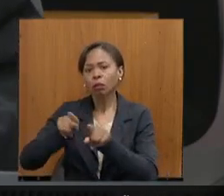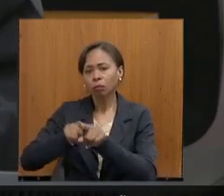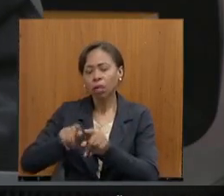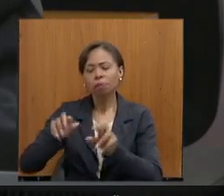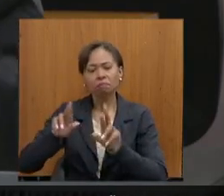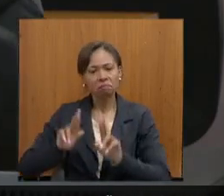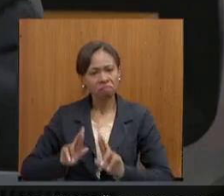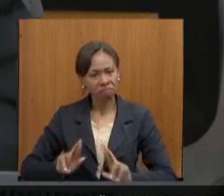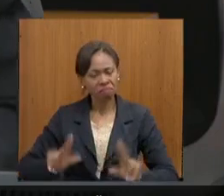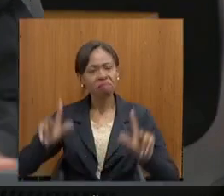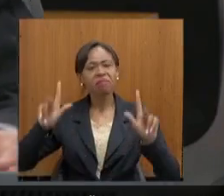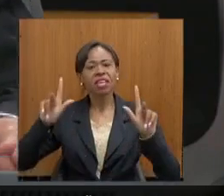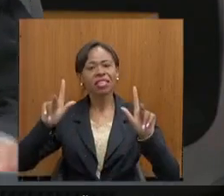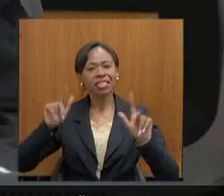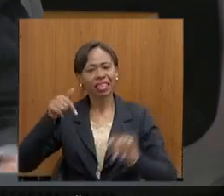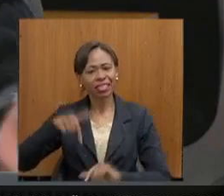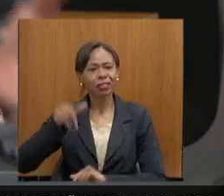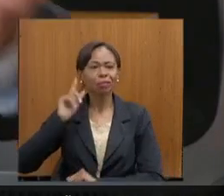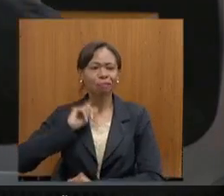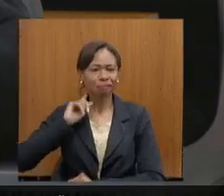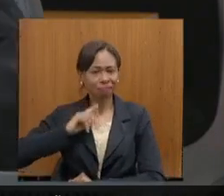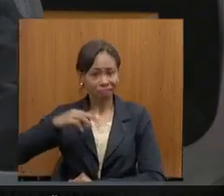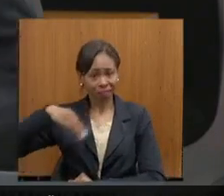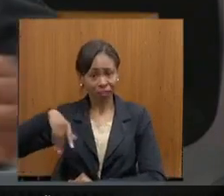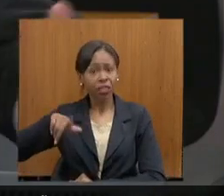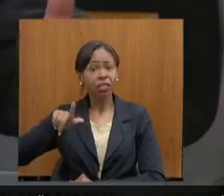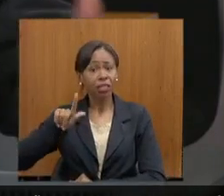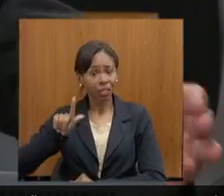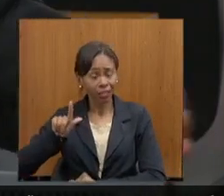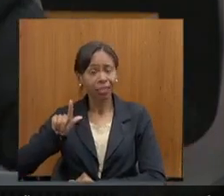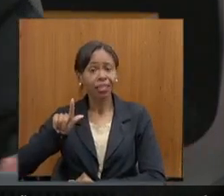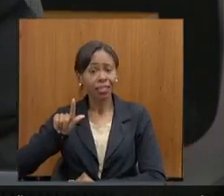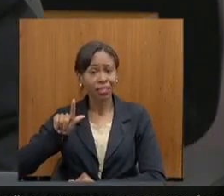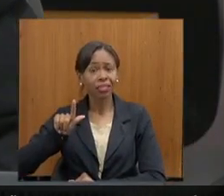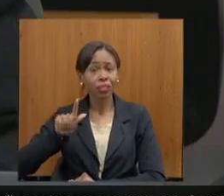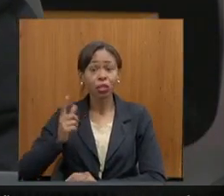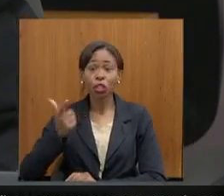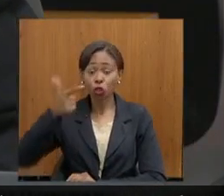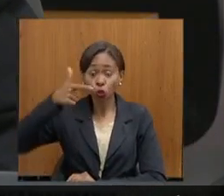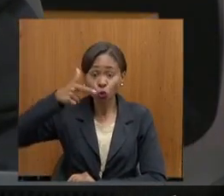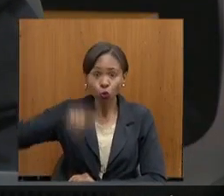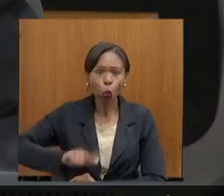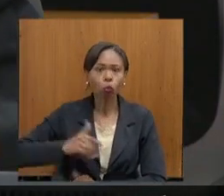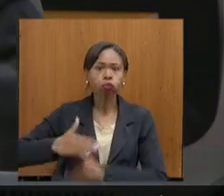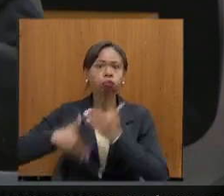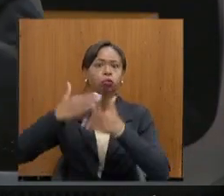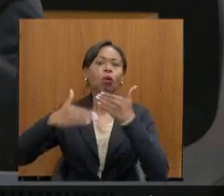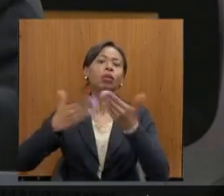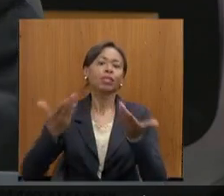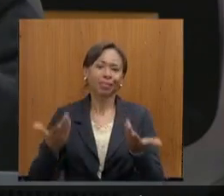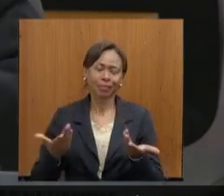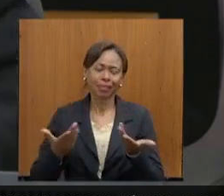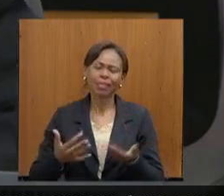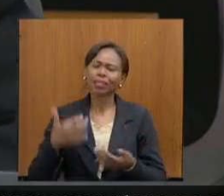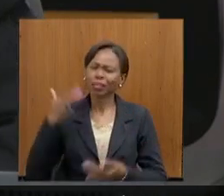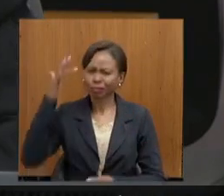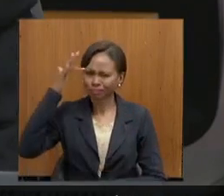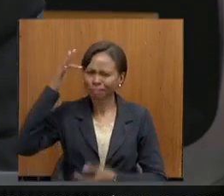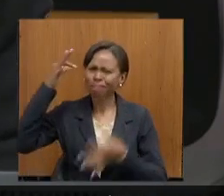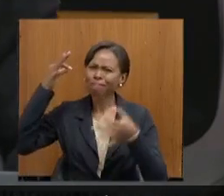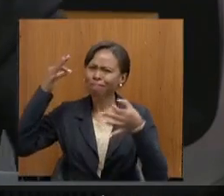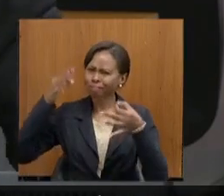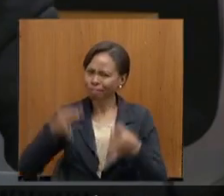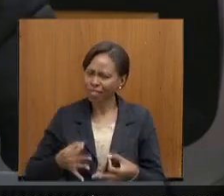e muito para Minas Gerais nesta retomada do desenvolvimento eu não tenho certeza absoluta